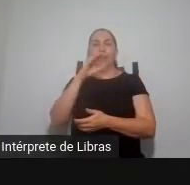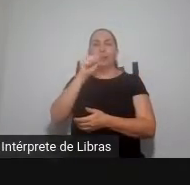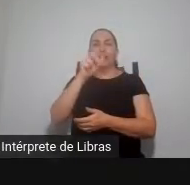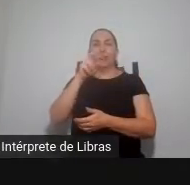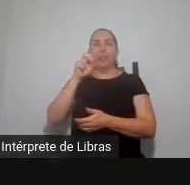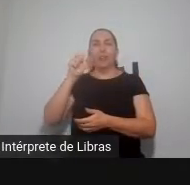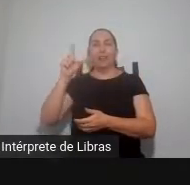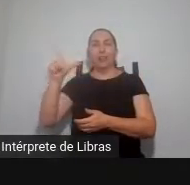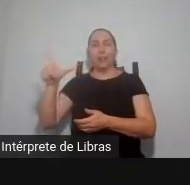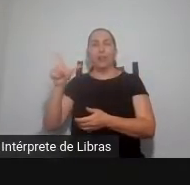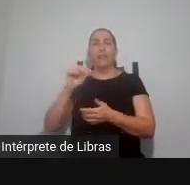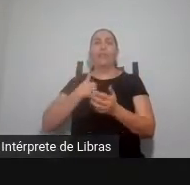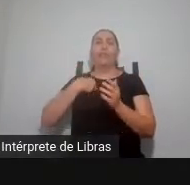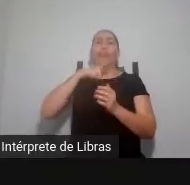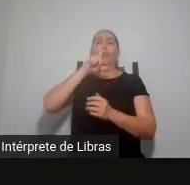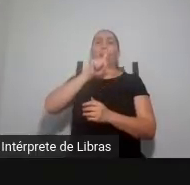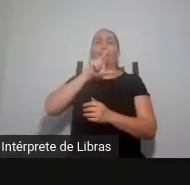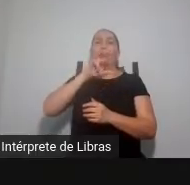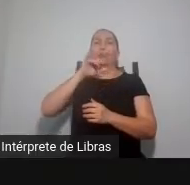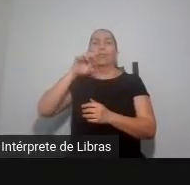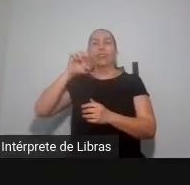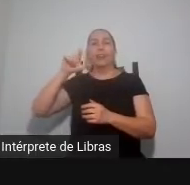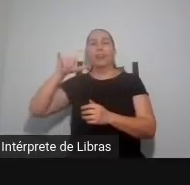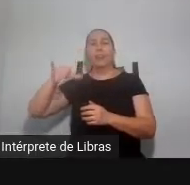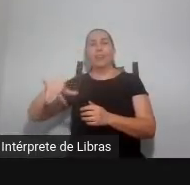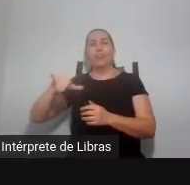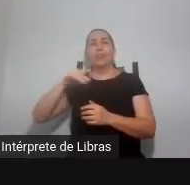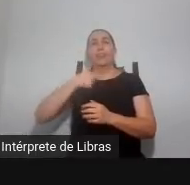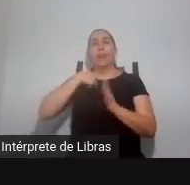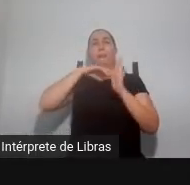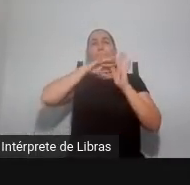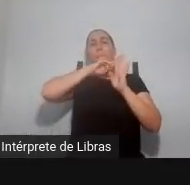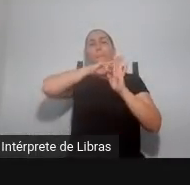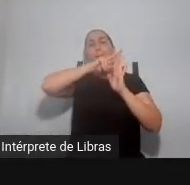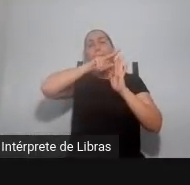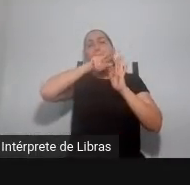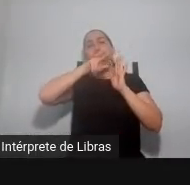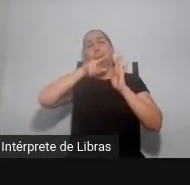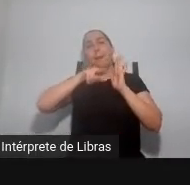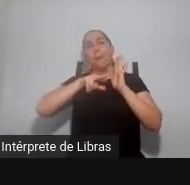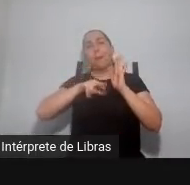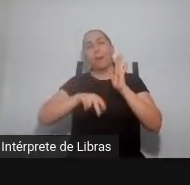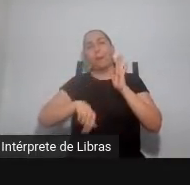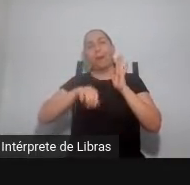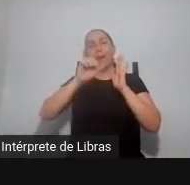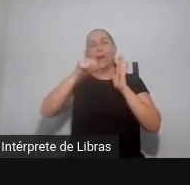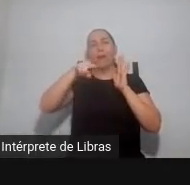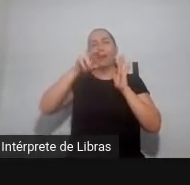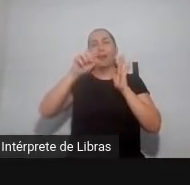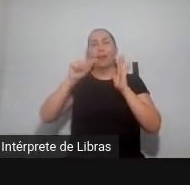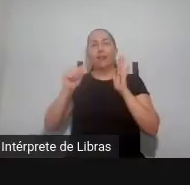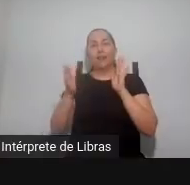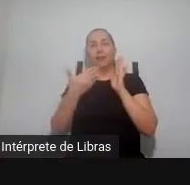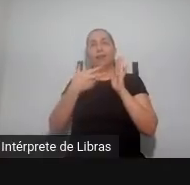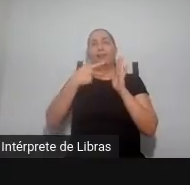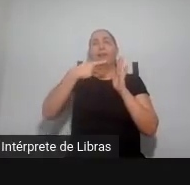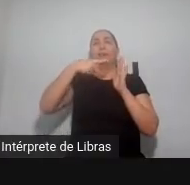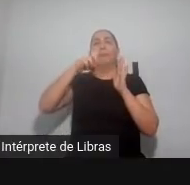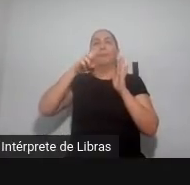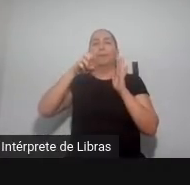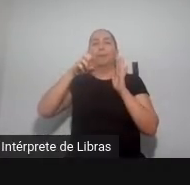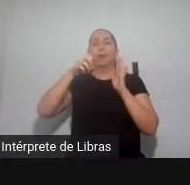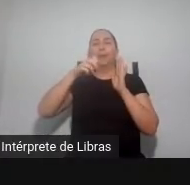Verinha, Lucely, Adriana, Mota, Fran, Ariadne, Dani de Pedro Leopoldo, pessoal de Pedro Leopoldo, Sandra